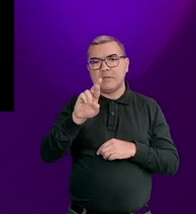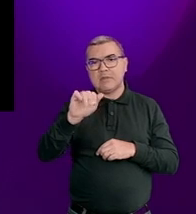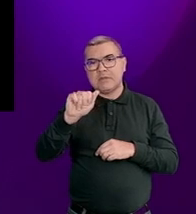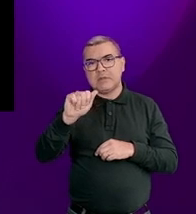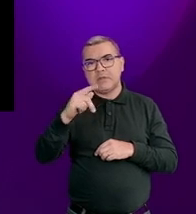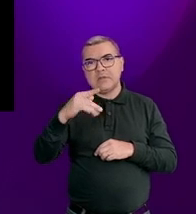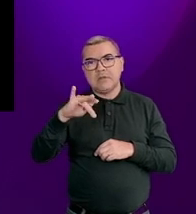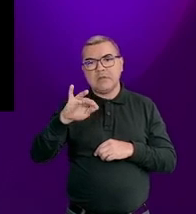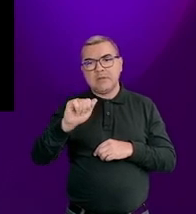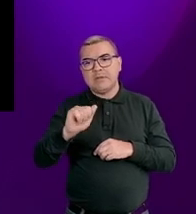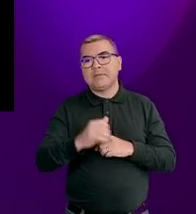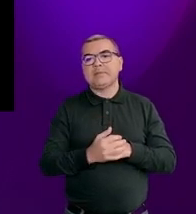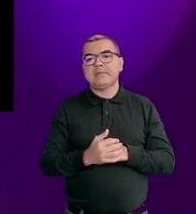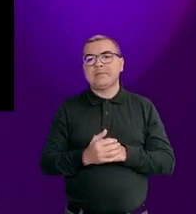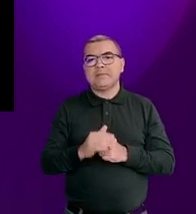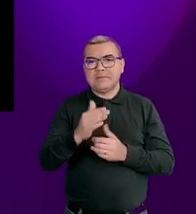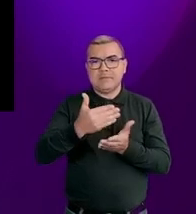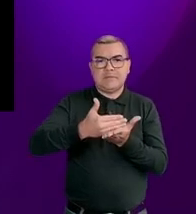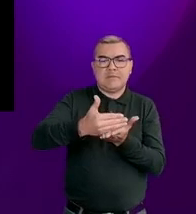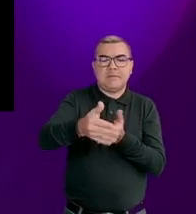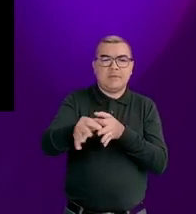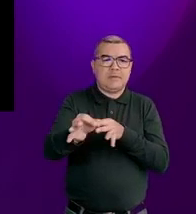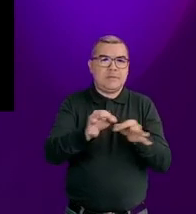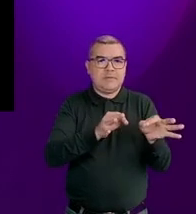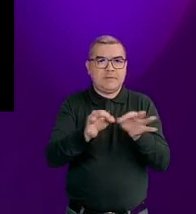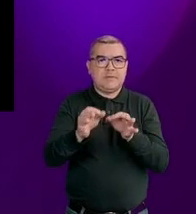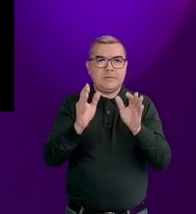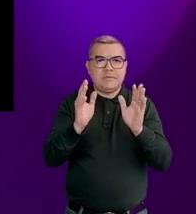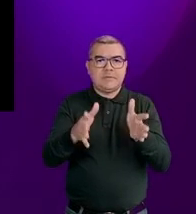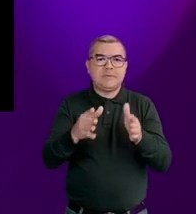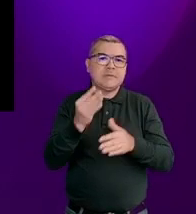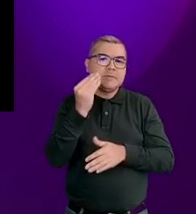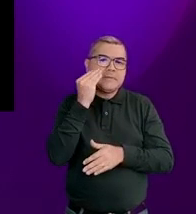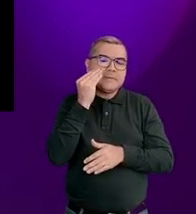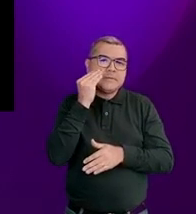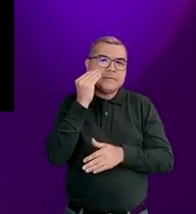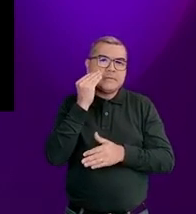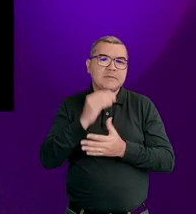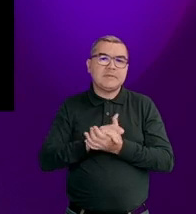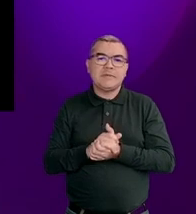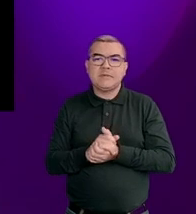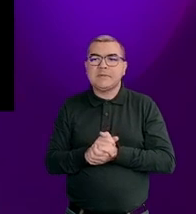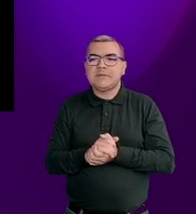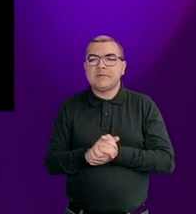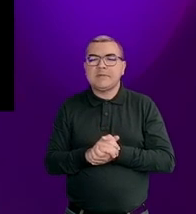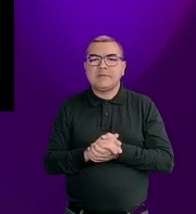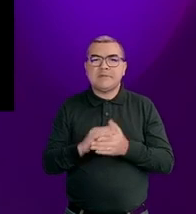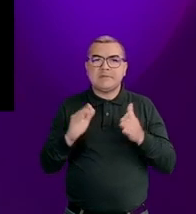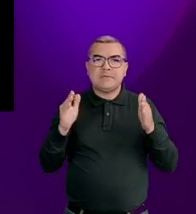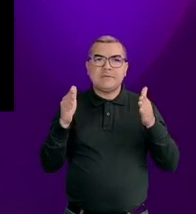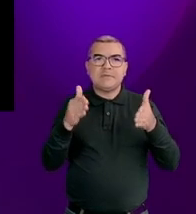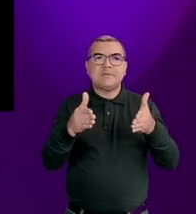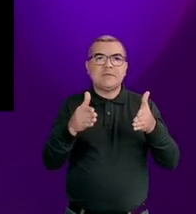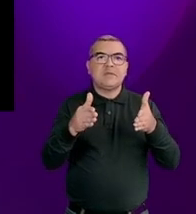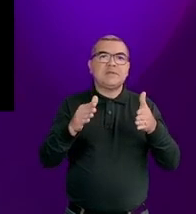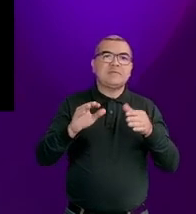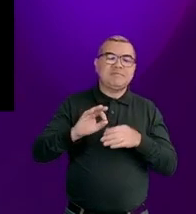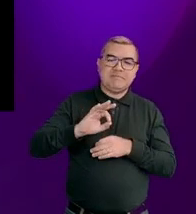gente, estamos iniciando esse processo, então a gente vai tentar dar um foco especial aqui no nosso meio,